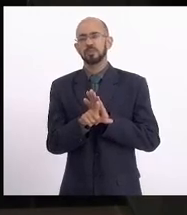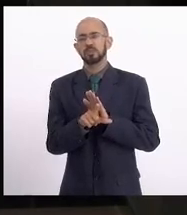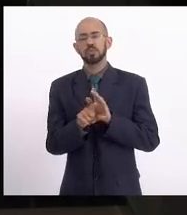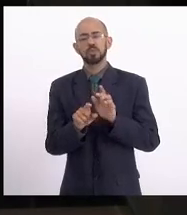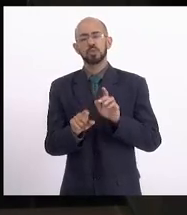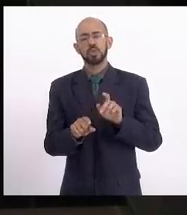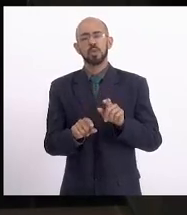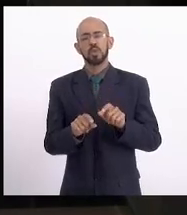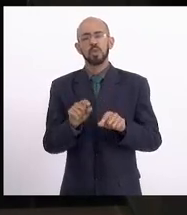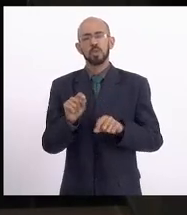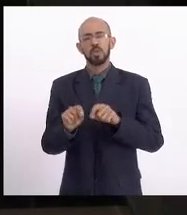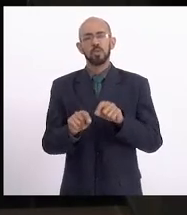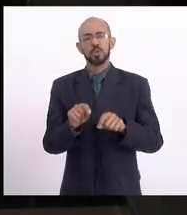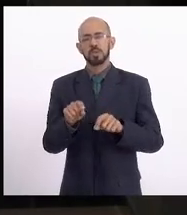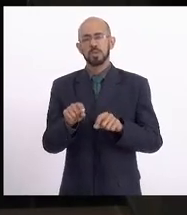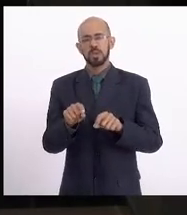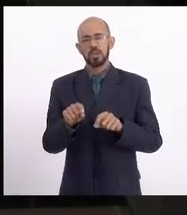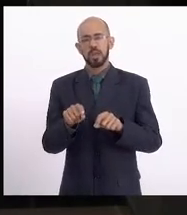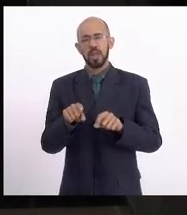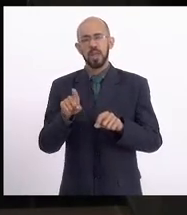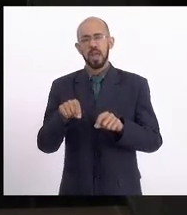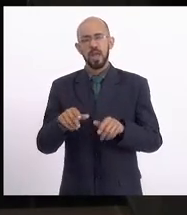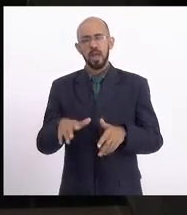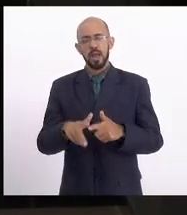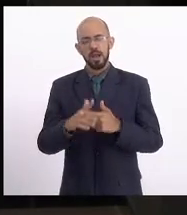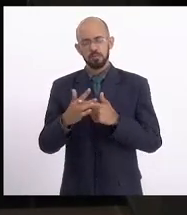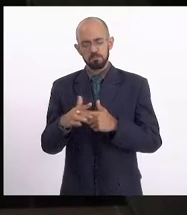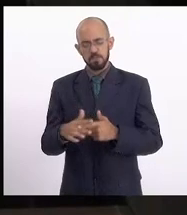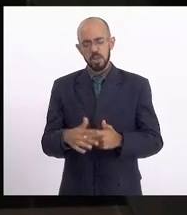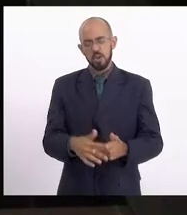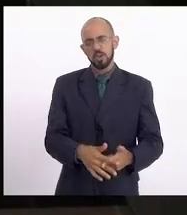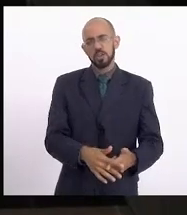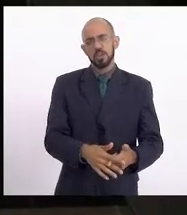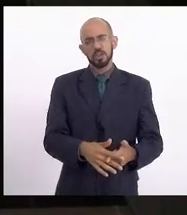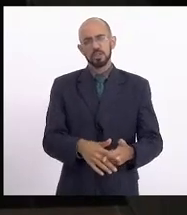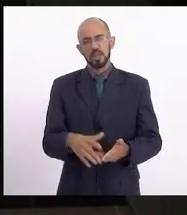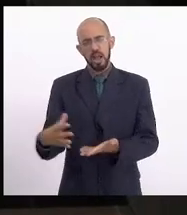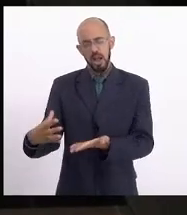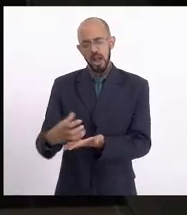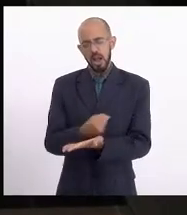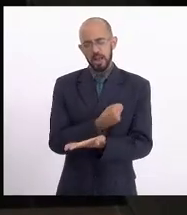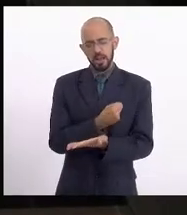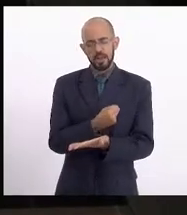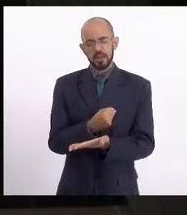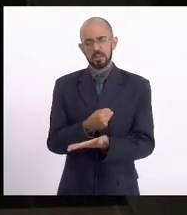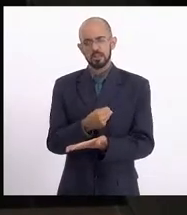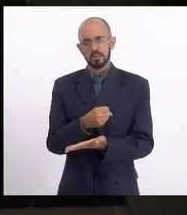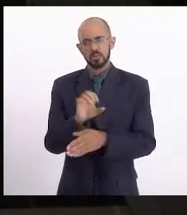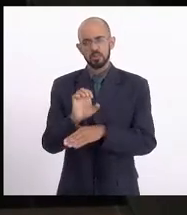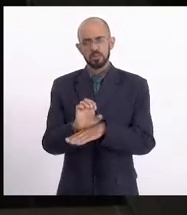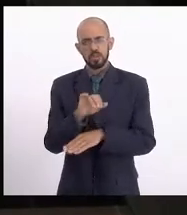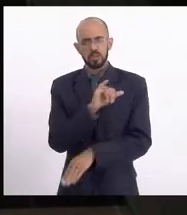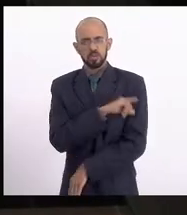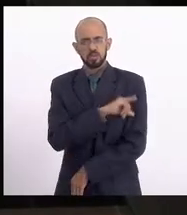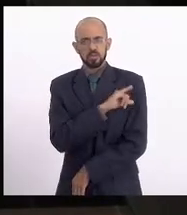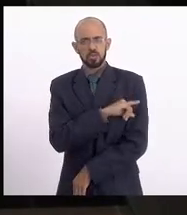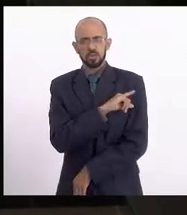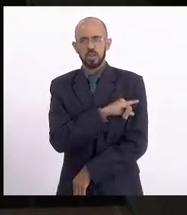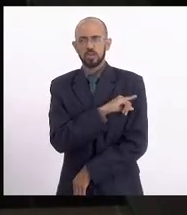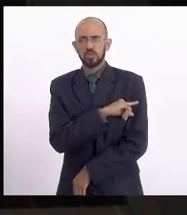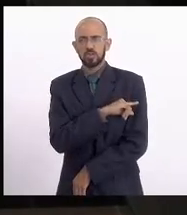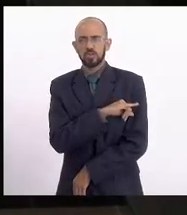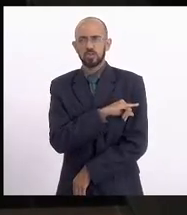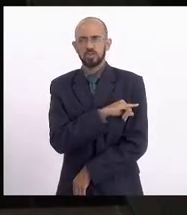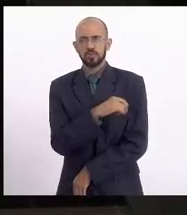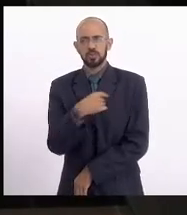especificamente a melhoria da arrecadação do Estado do Rio de Janeiro. E